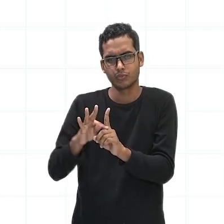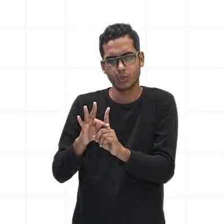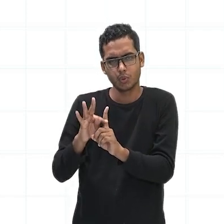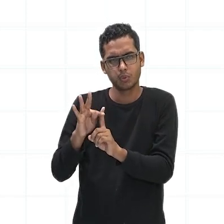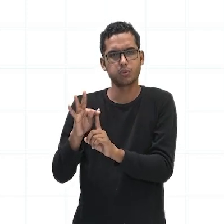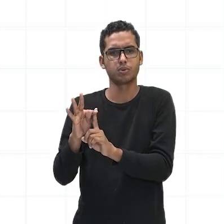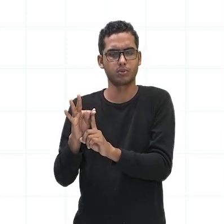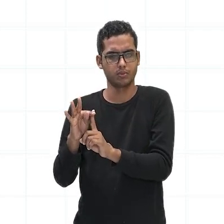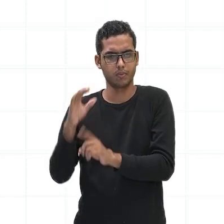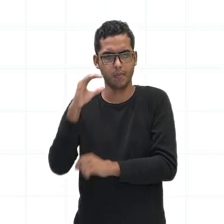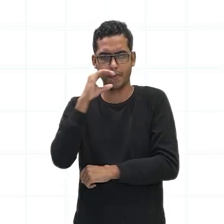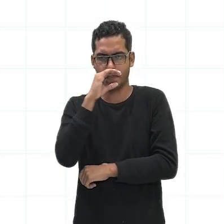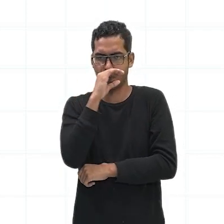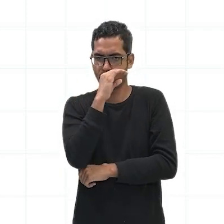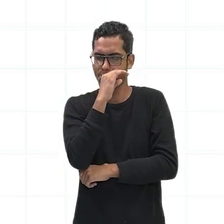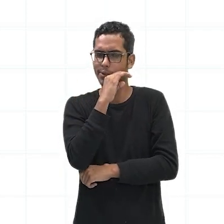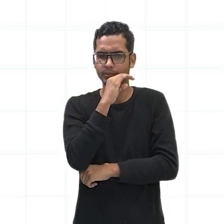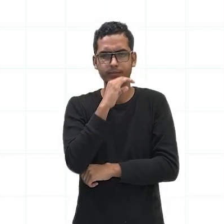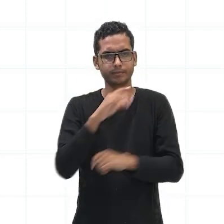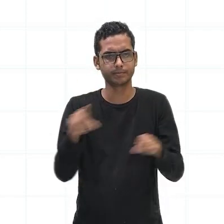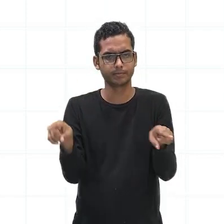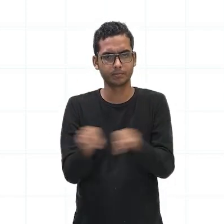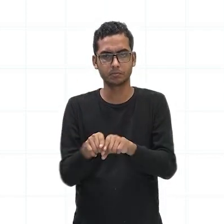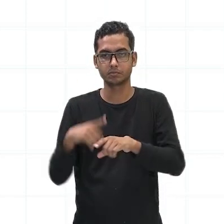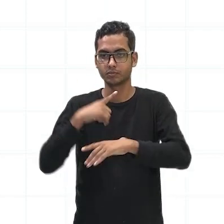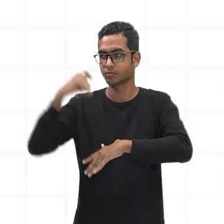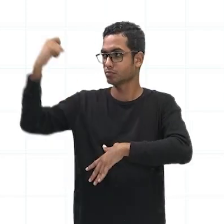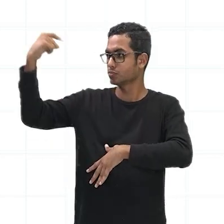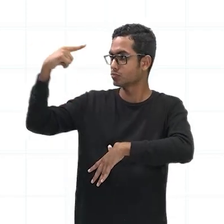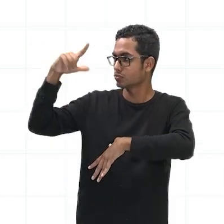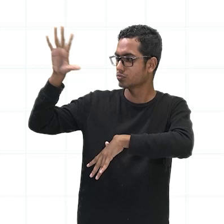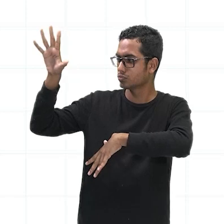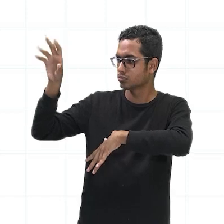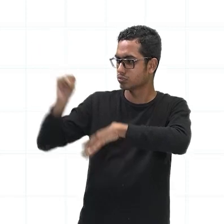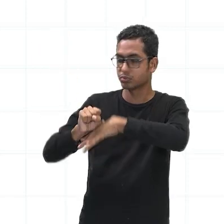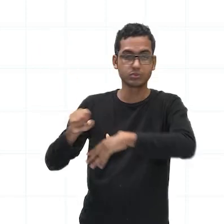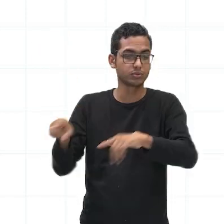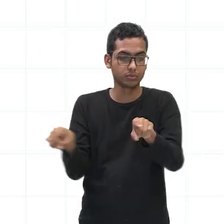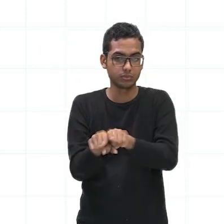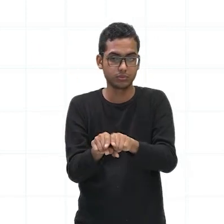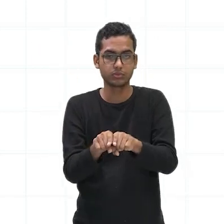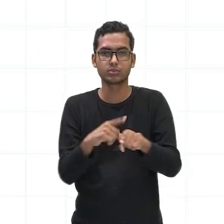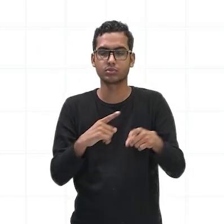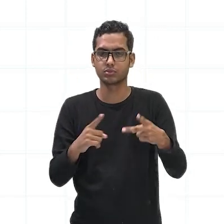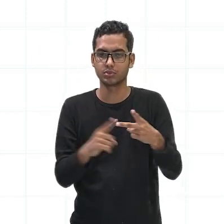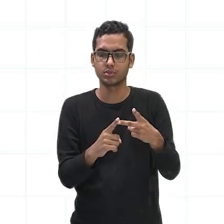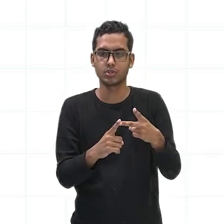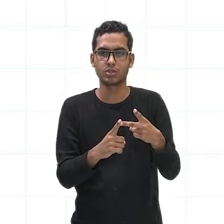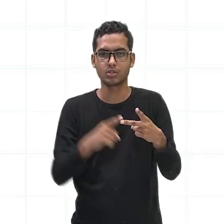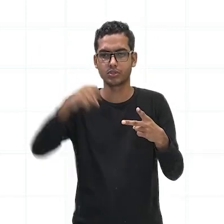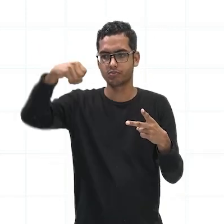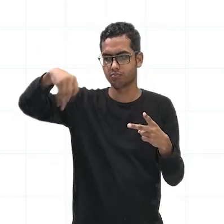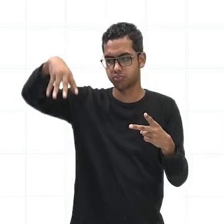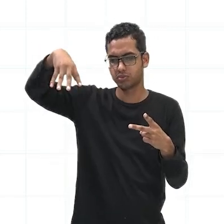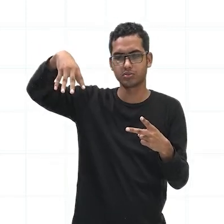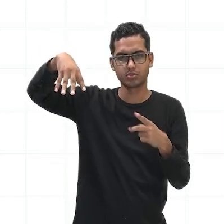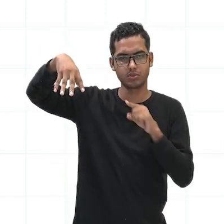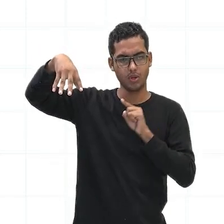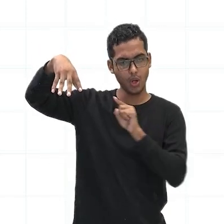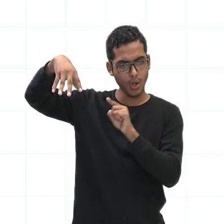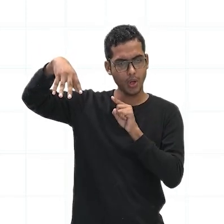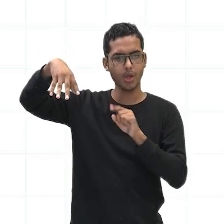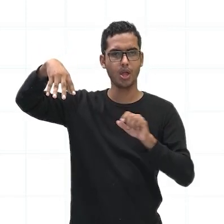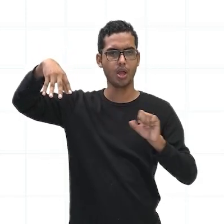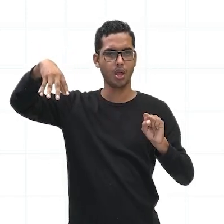As lâmpadas de filamento e a luz solar são alguns exemplos nos quais essa emissão de radiação ocorre. Então aí nós